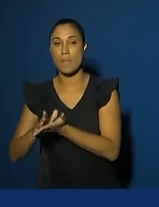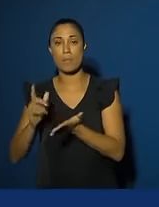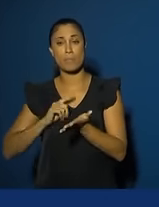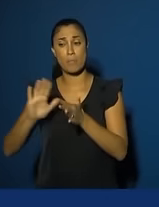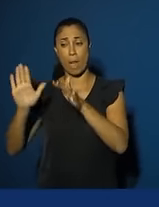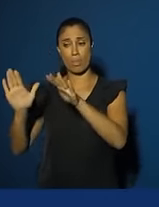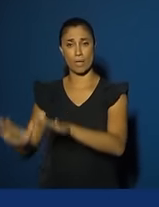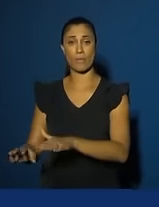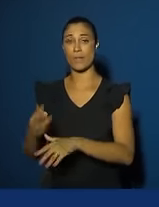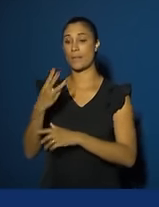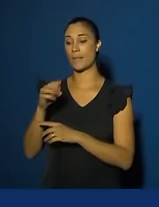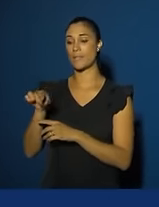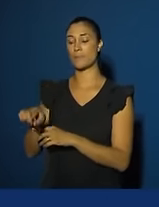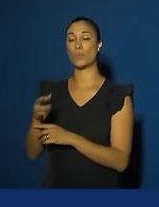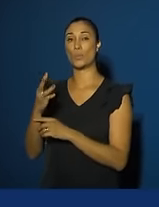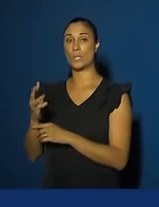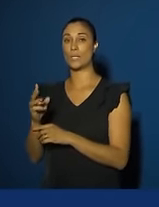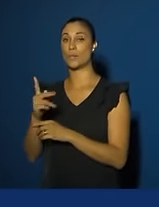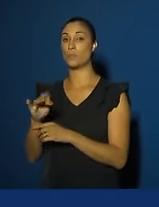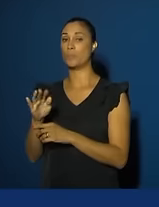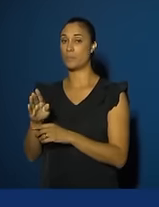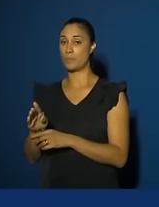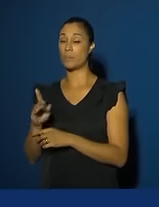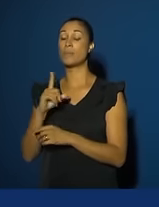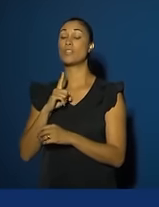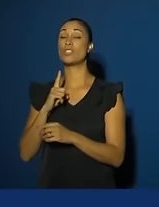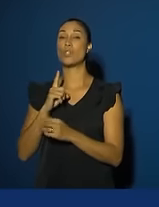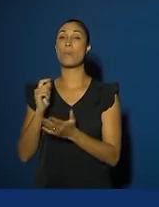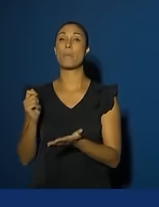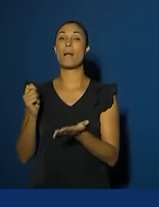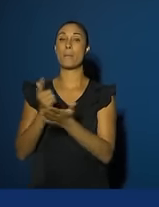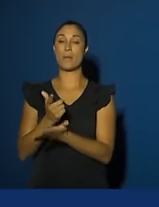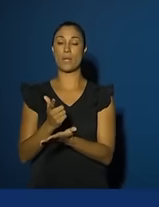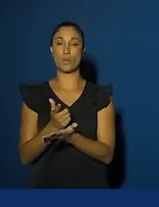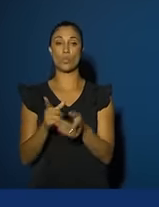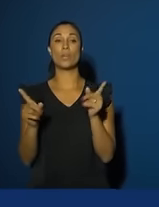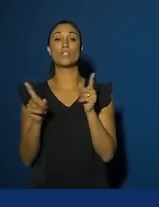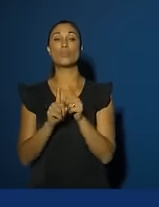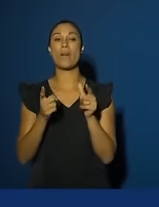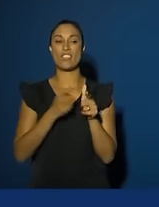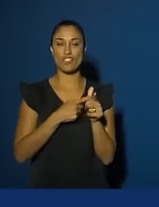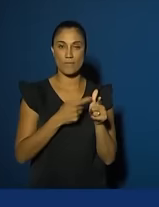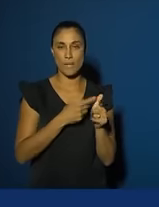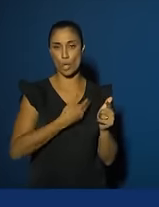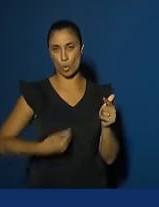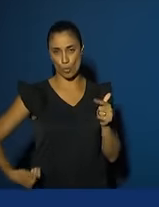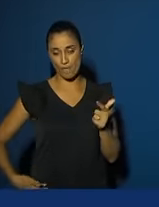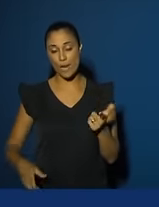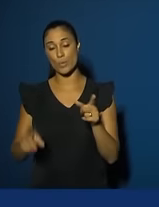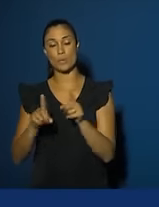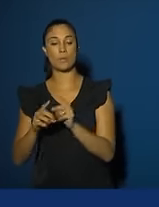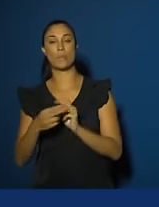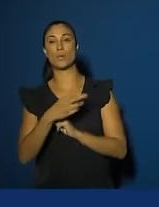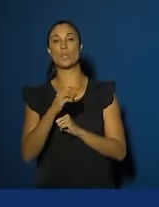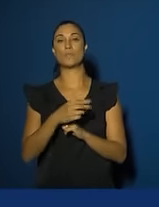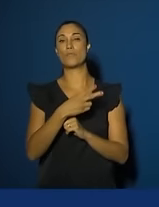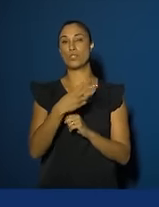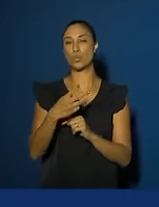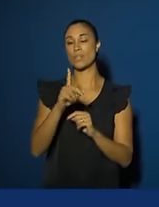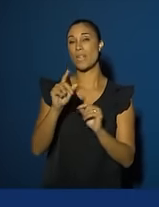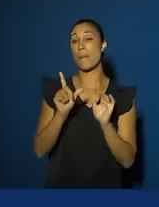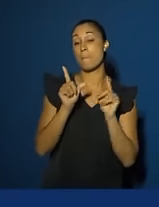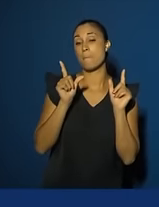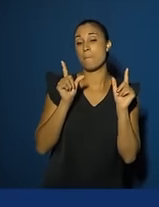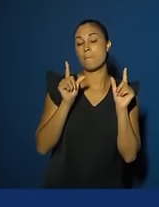Manteve em 3.3 do PIB quando a gente tira um pagamento de PR Extra isso é mais ou menos o mesmo número de 2022 que é a menor